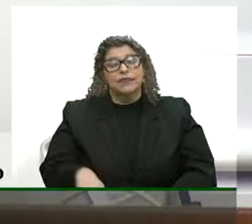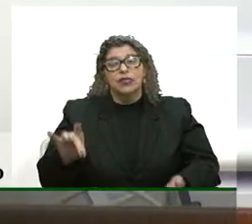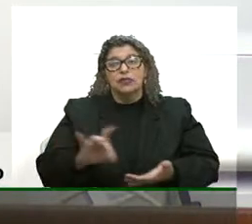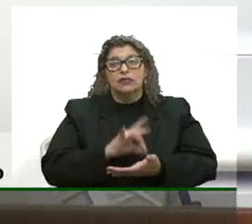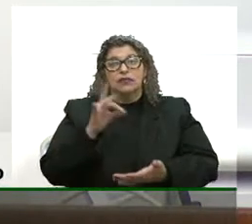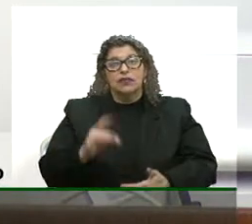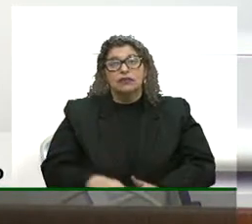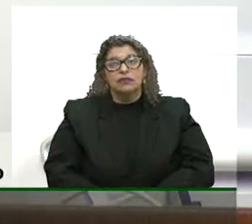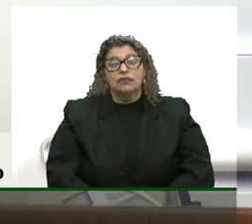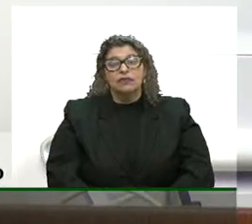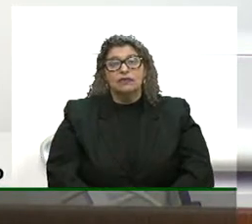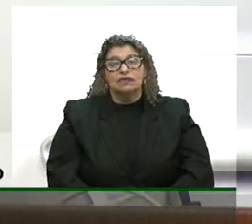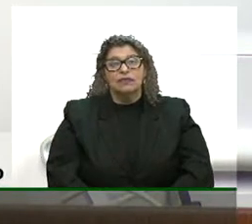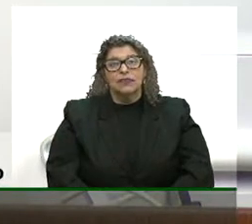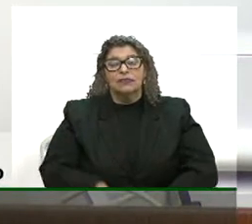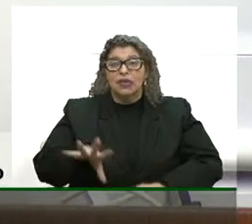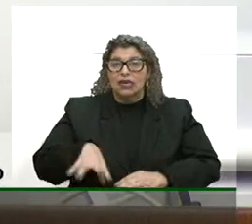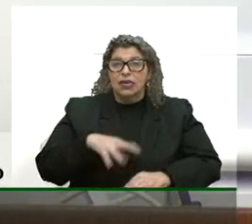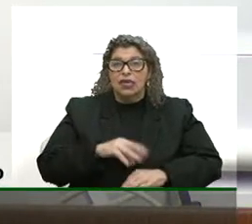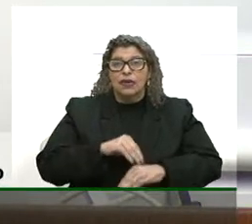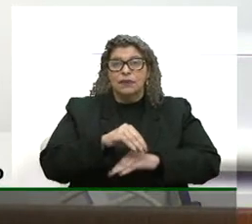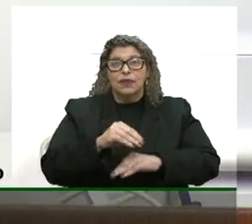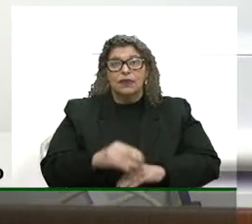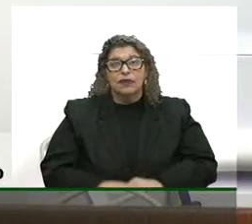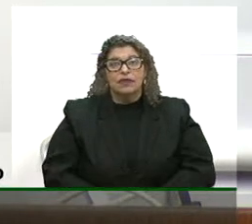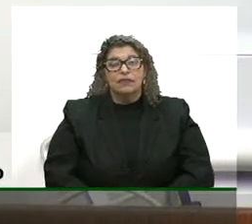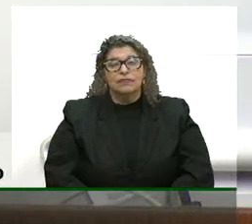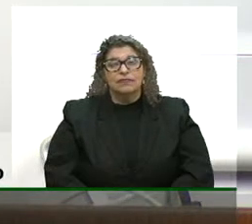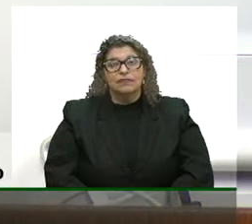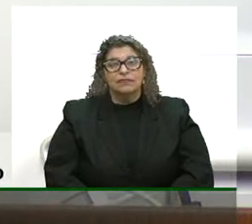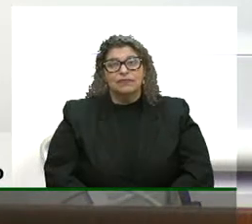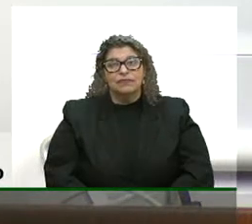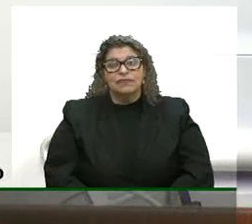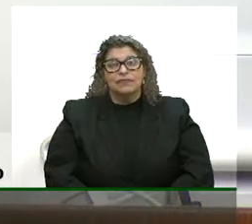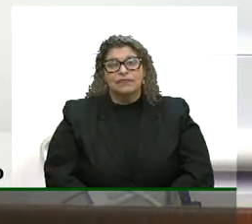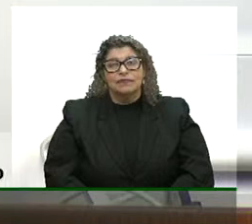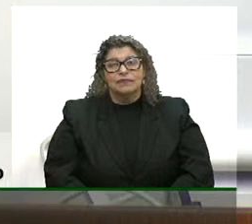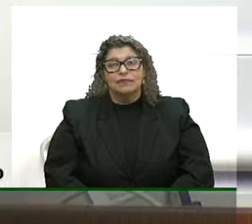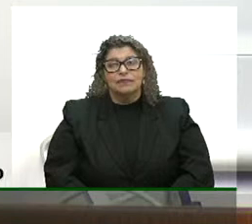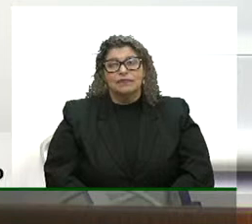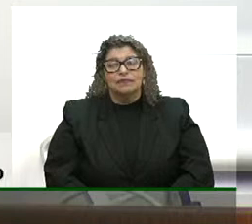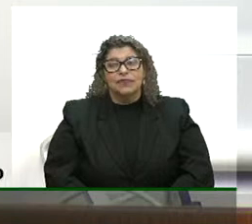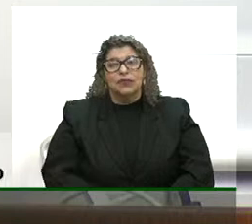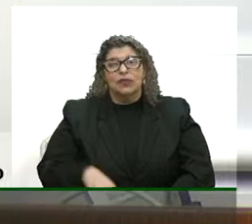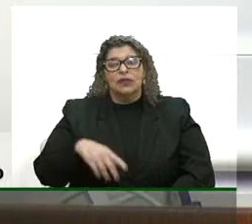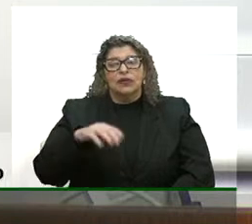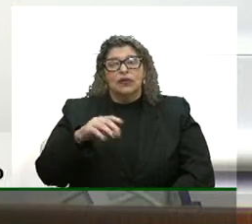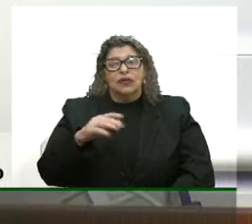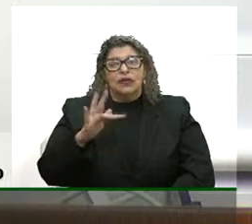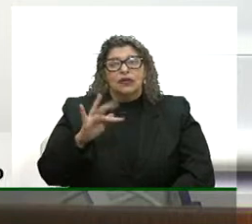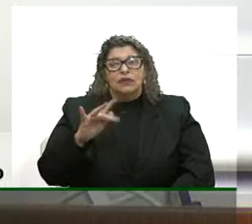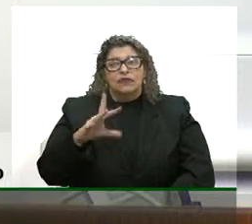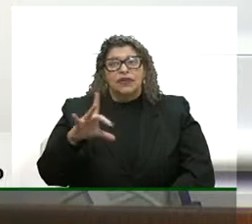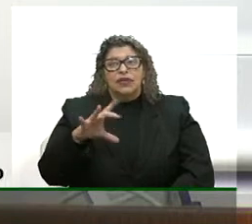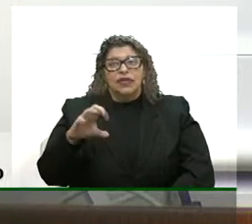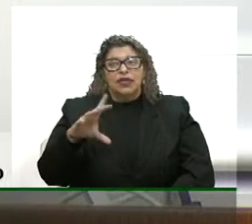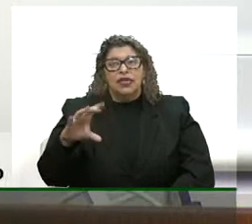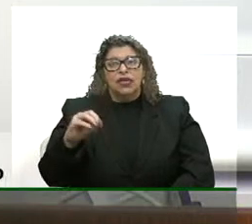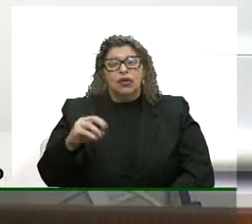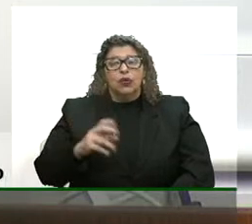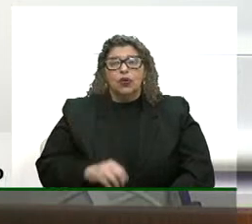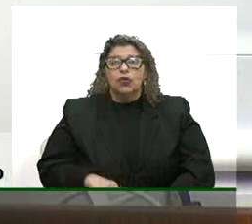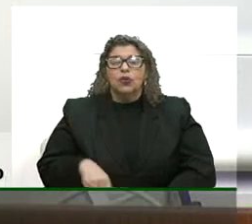Inscrito para encaminhar pela liderança do governo, o deputado Frederico Antunes, com a palavra pelo